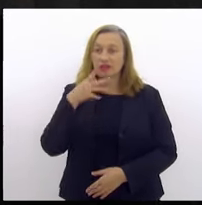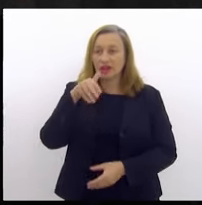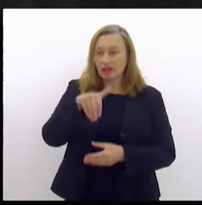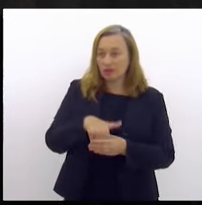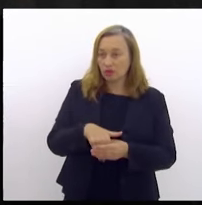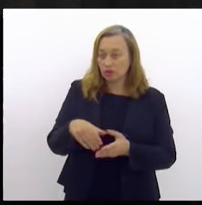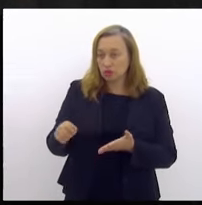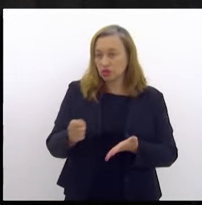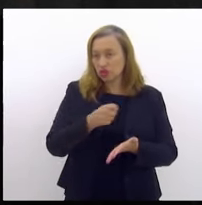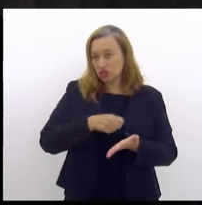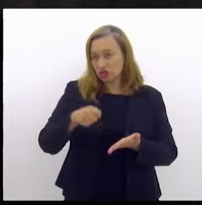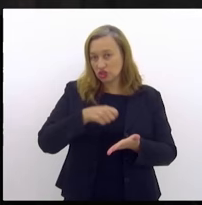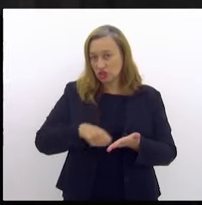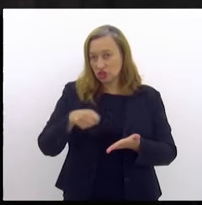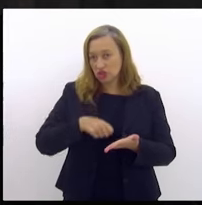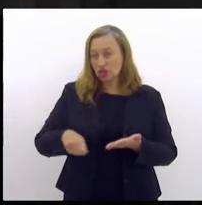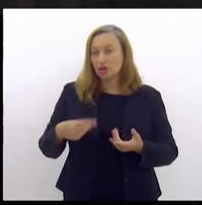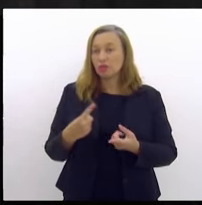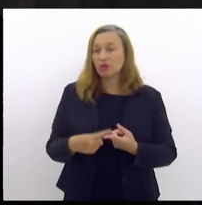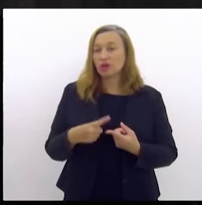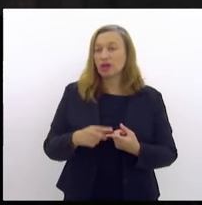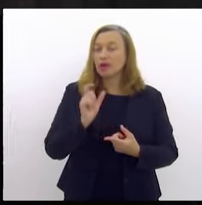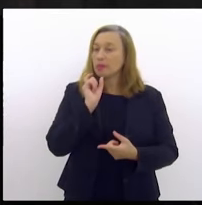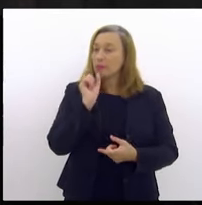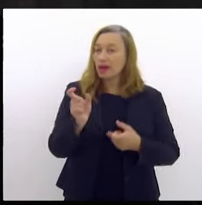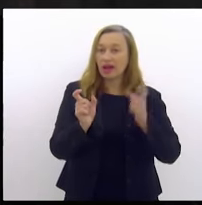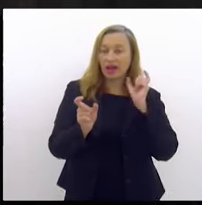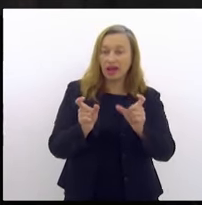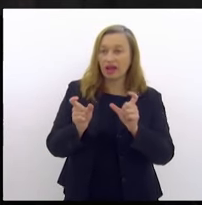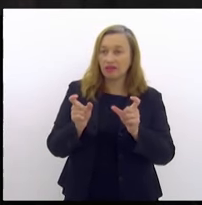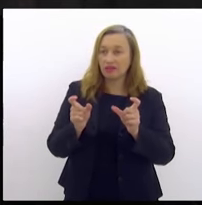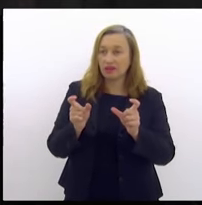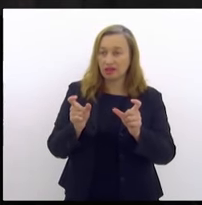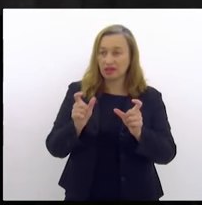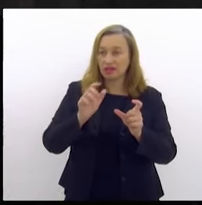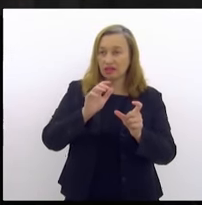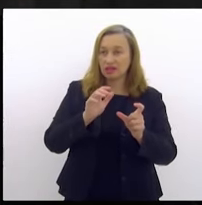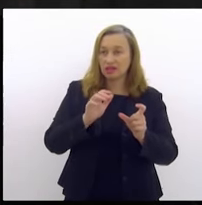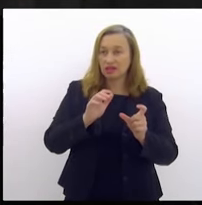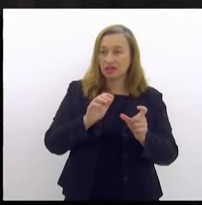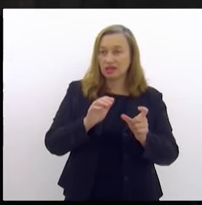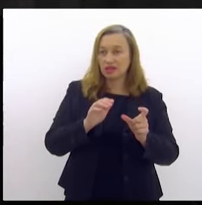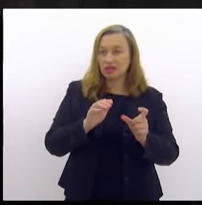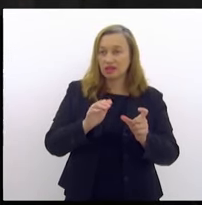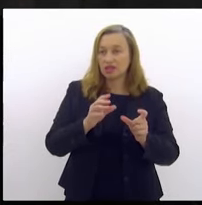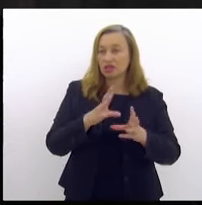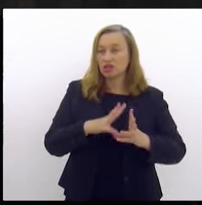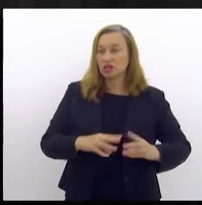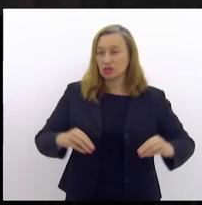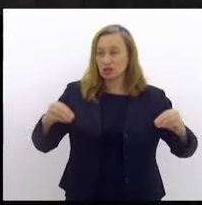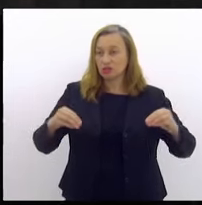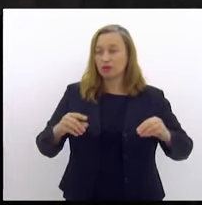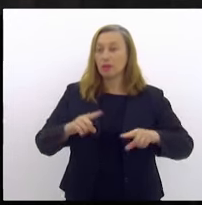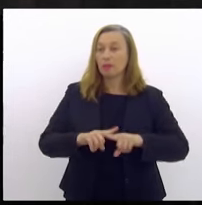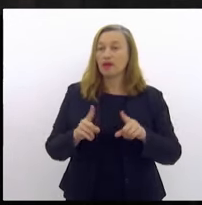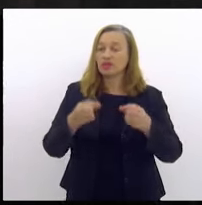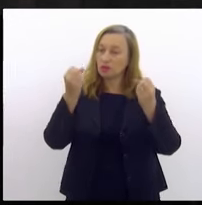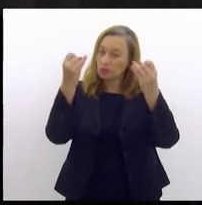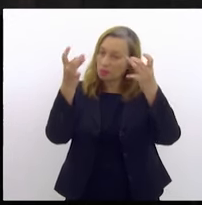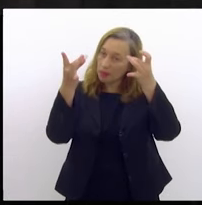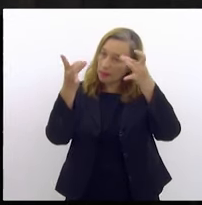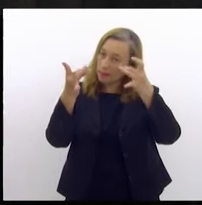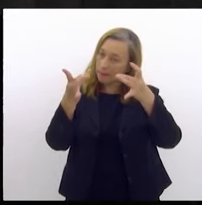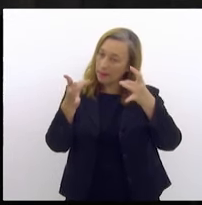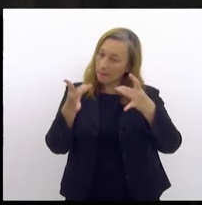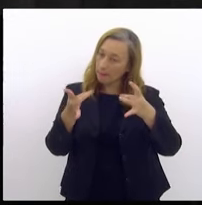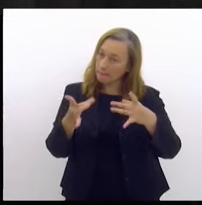escrito, porque palavras o vento leva. E vou demonstrar detalhadamente, não é